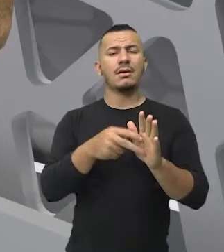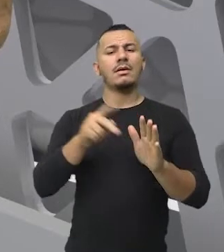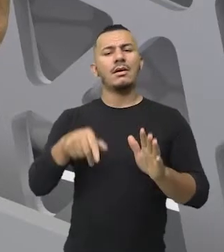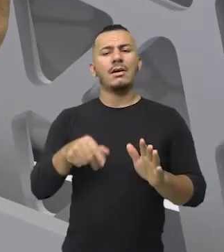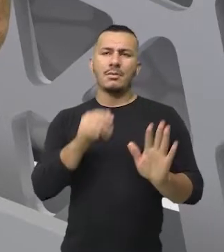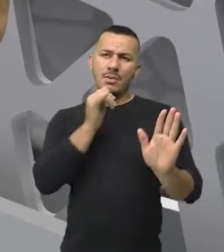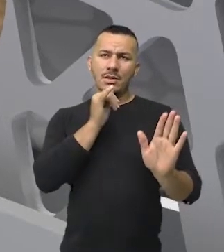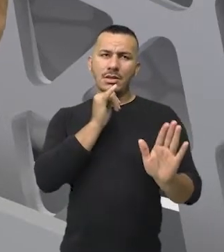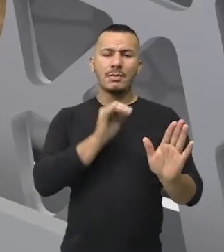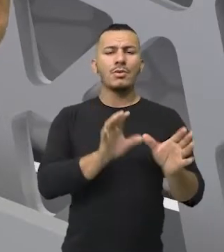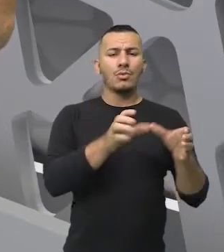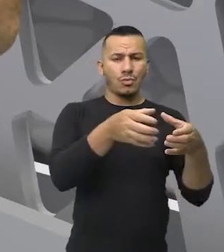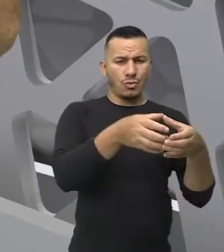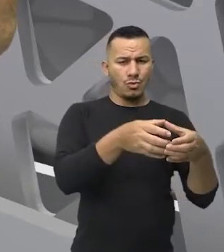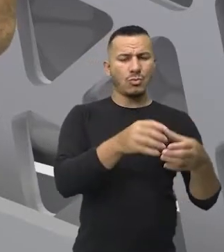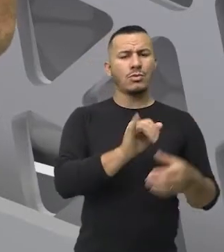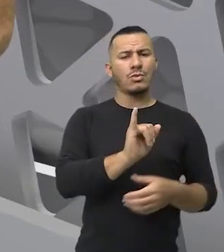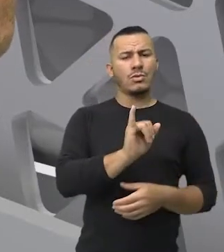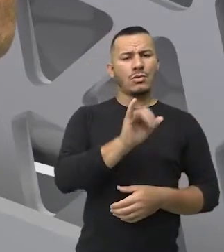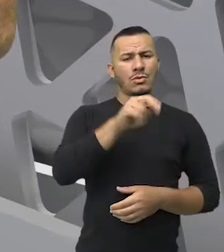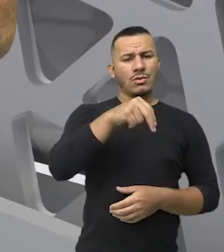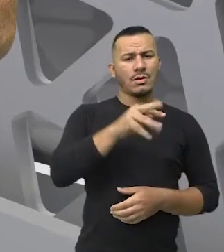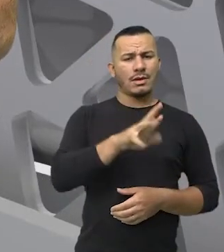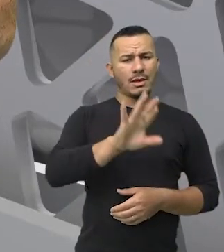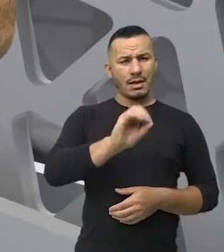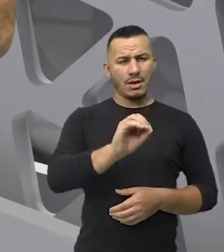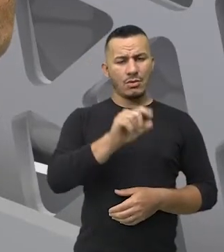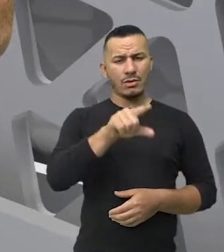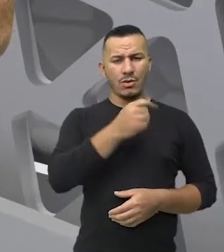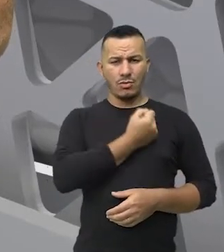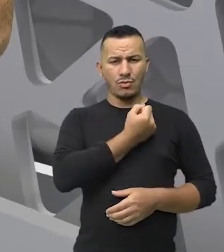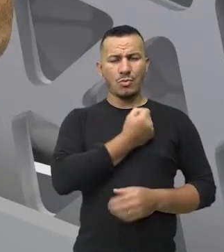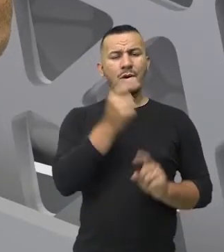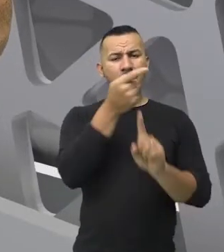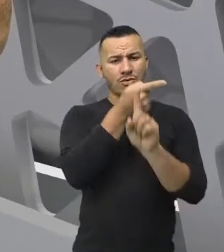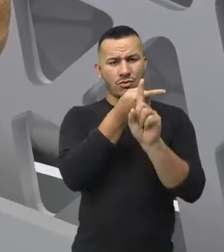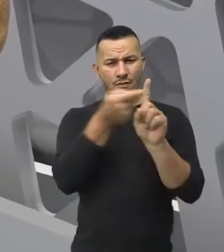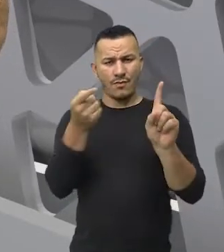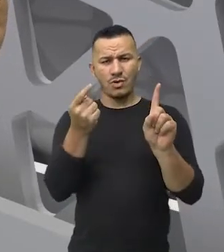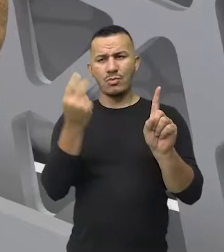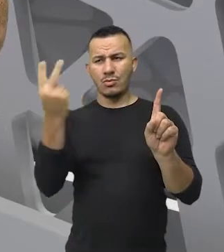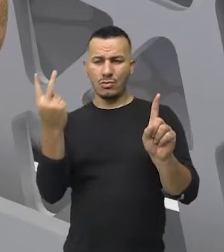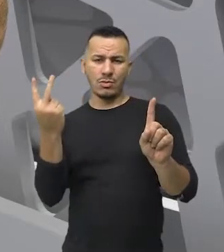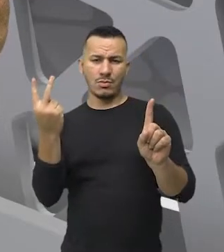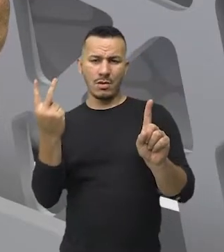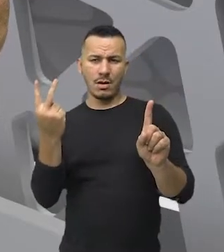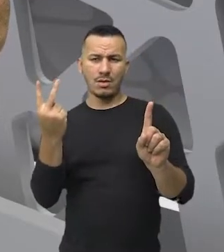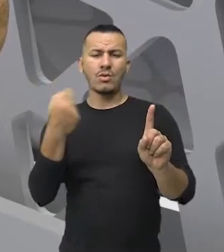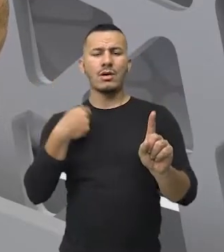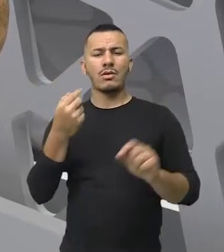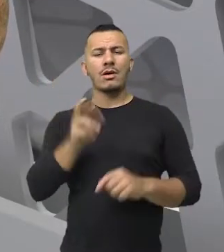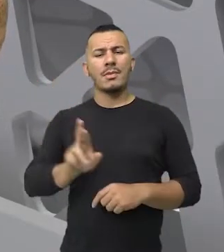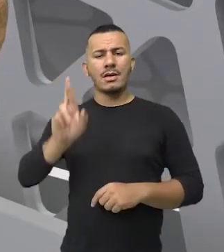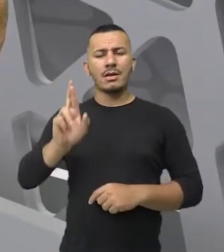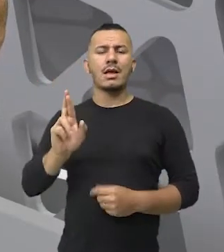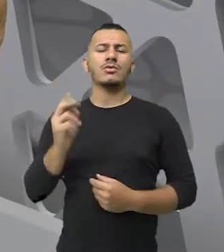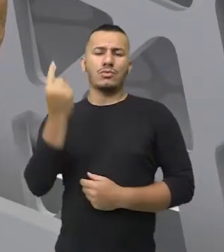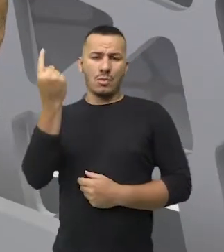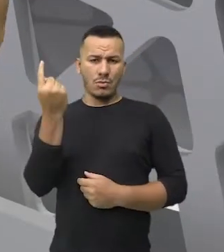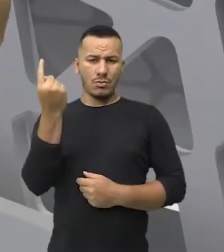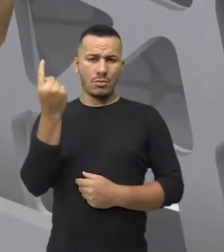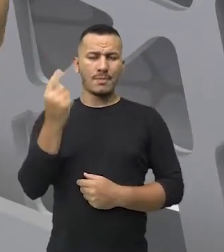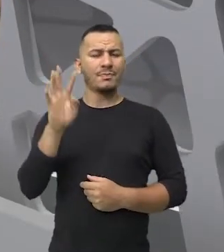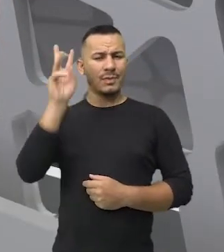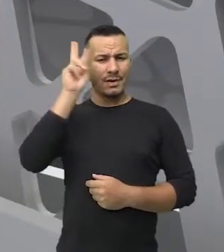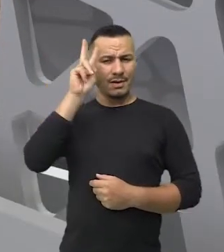assim, o inteiro está dividido em duas partes e nós estamos querendo representar uma parte. Se tu fazer a analogia lá